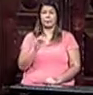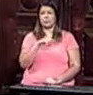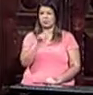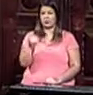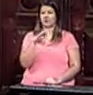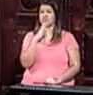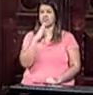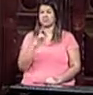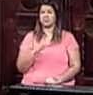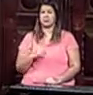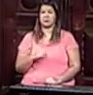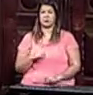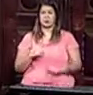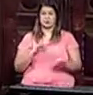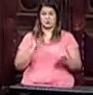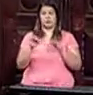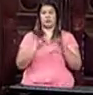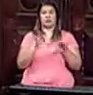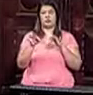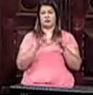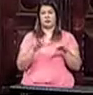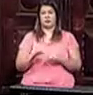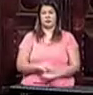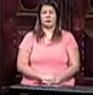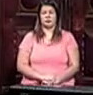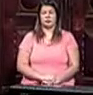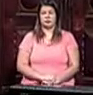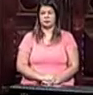conhece esse plano.